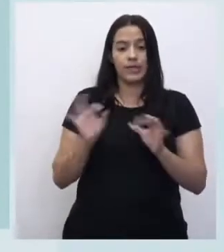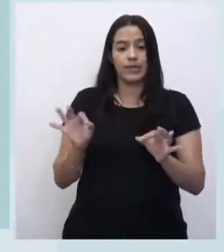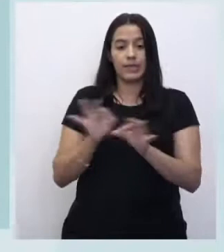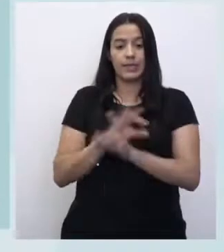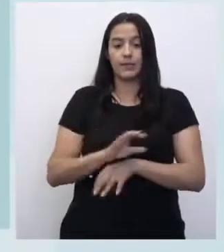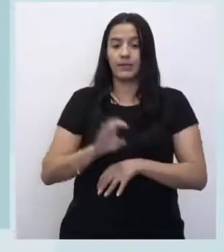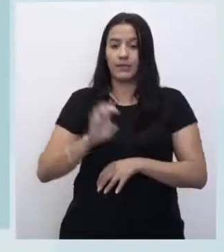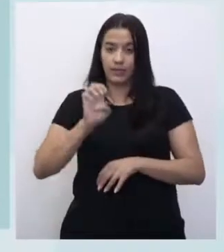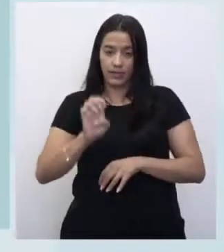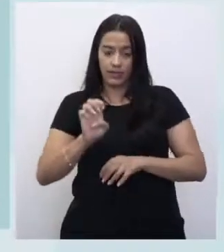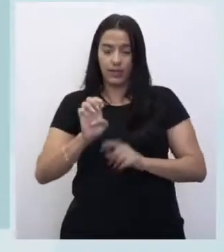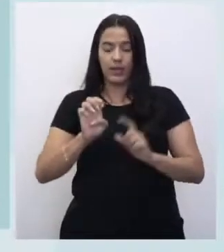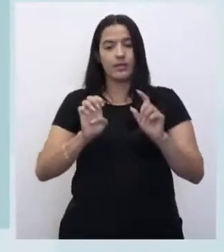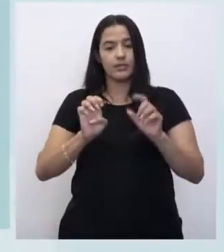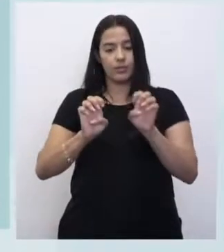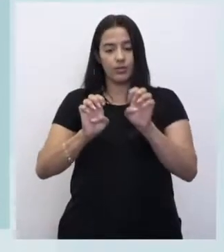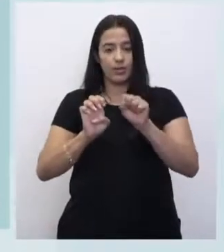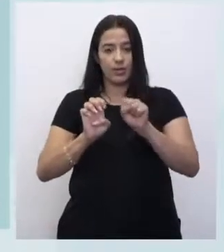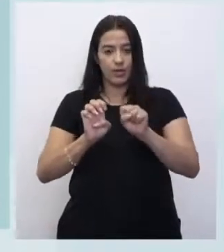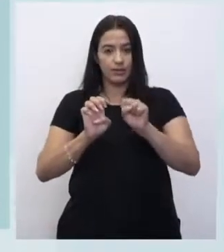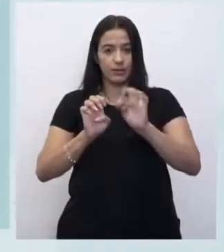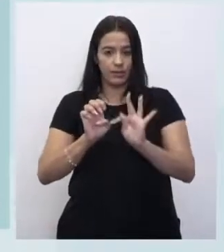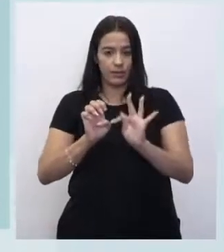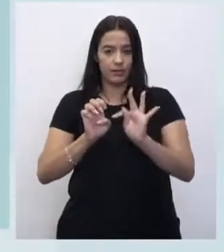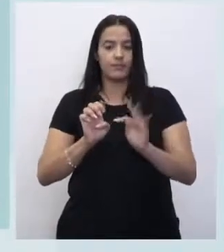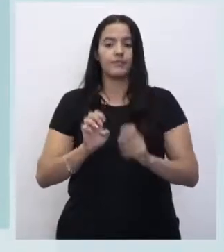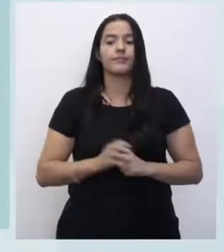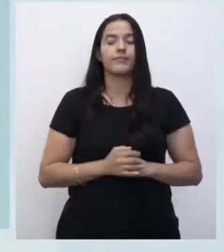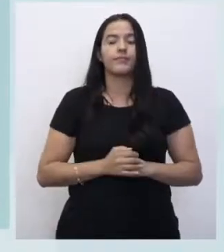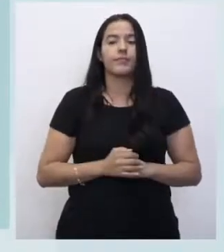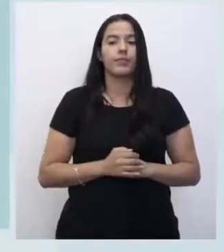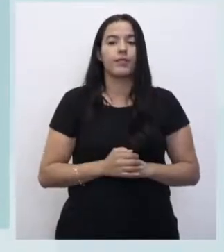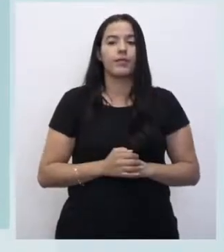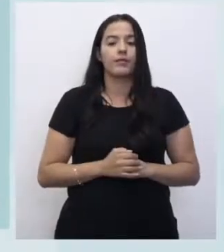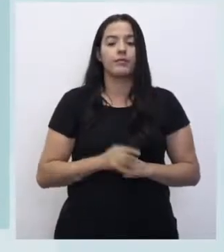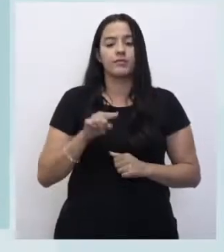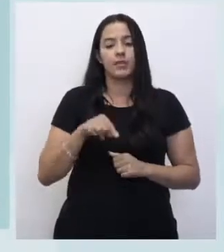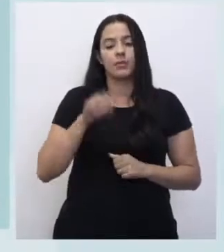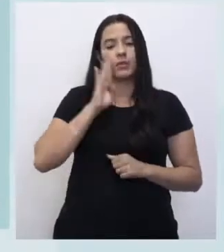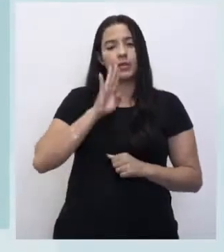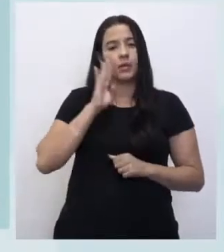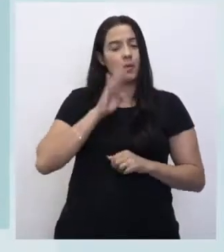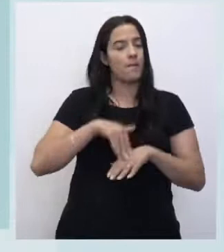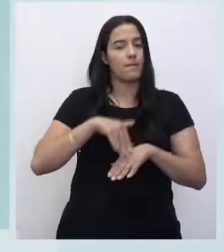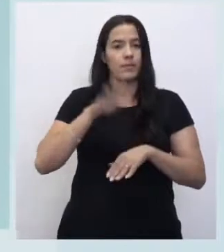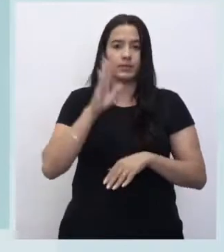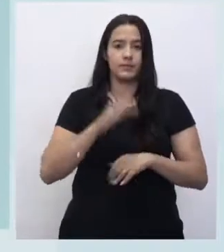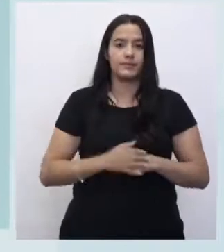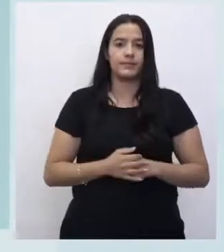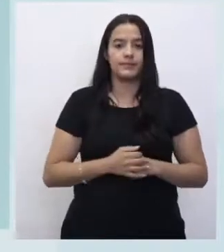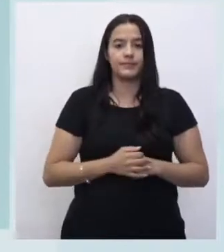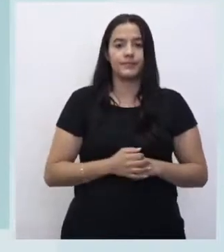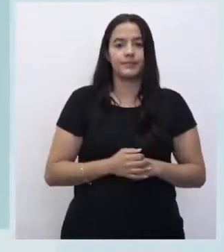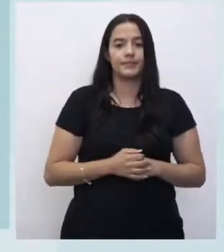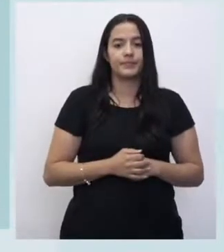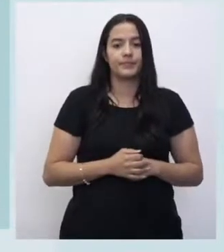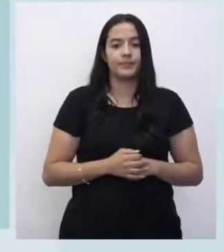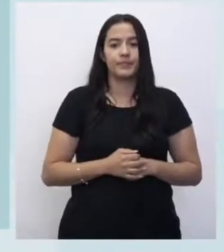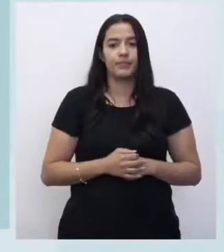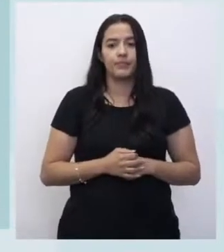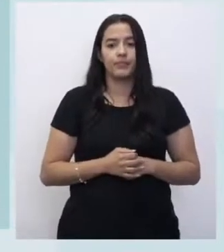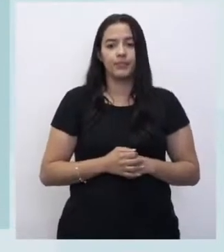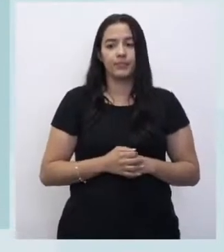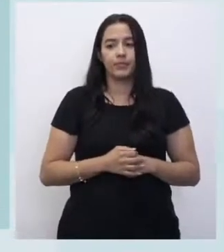só o ST. Nice, the nicest. The nicest, né? O legal, O mais legal. É. Ok, if an adjective ends